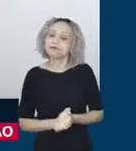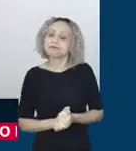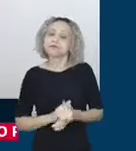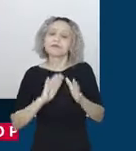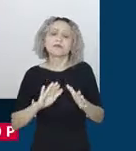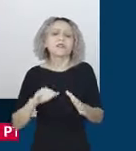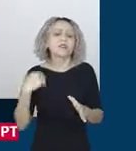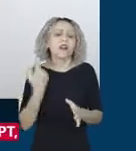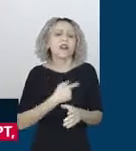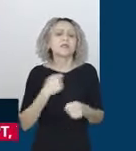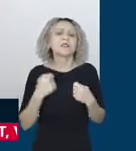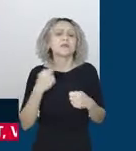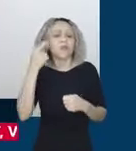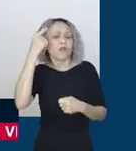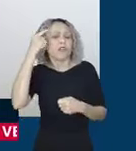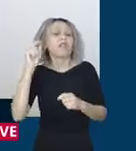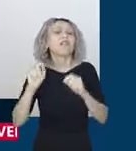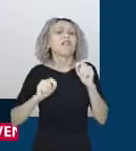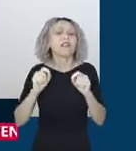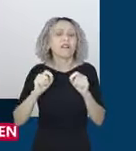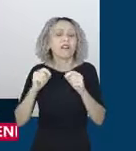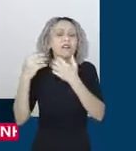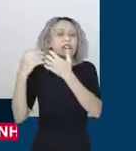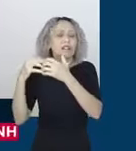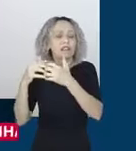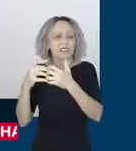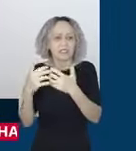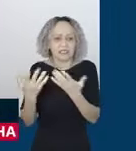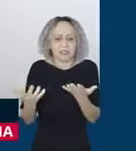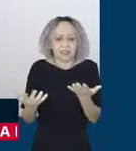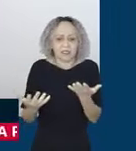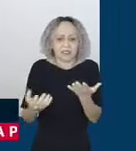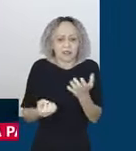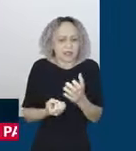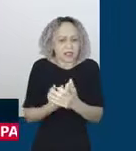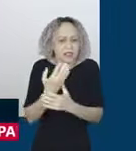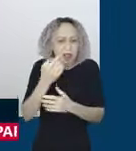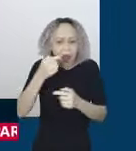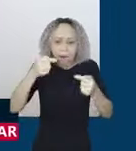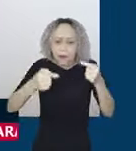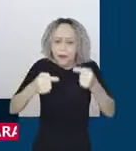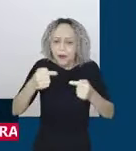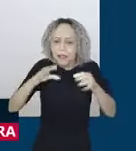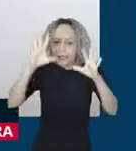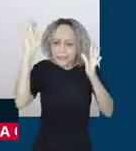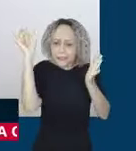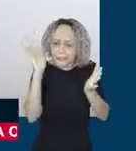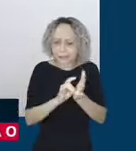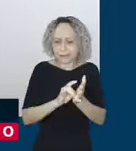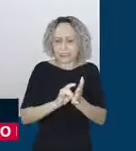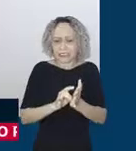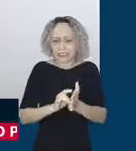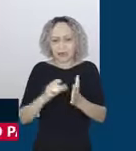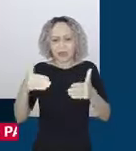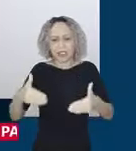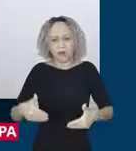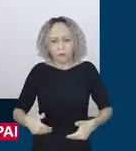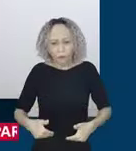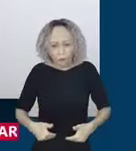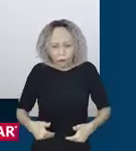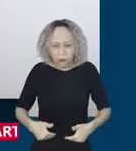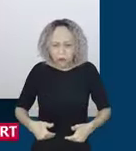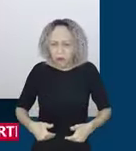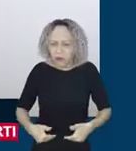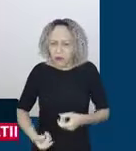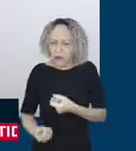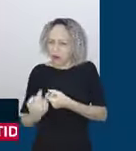fato, não permitir que essa crueldade volte a acontecer, como voltou no governo anterior. Como eu